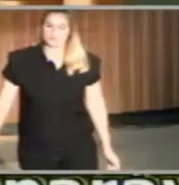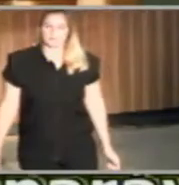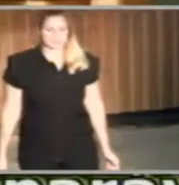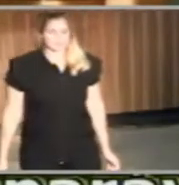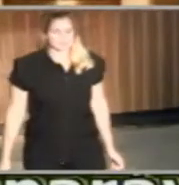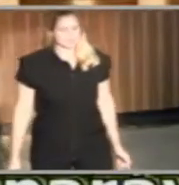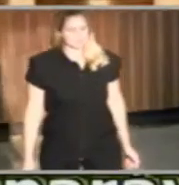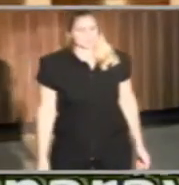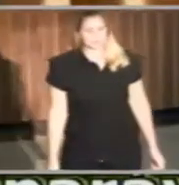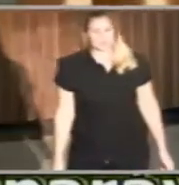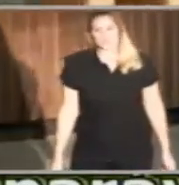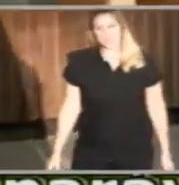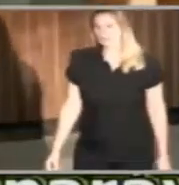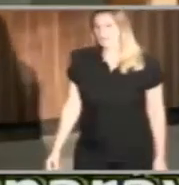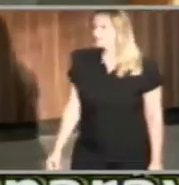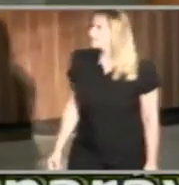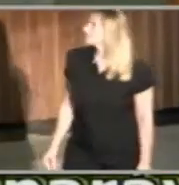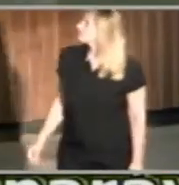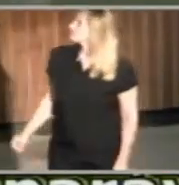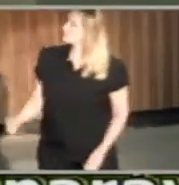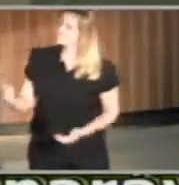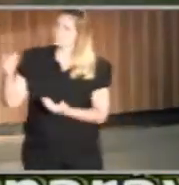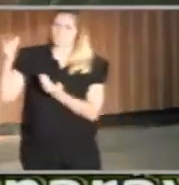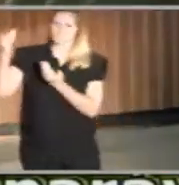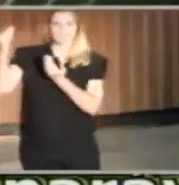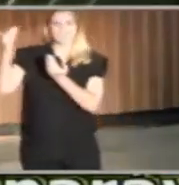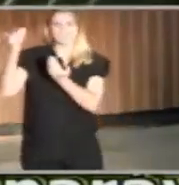Diga para Ele, querido. És